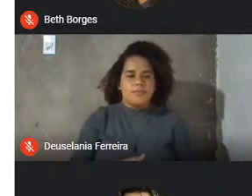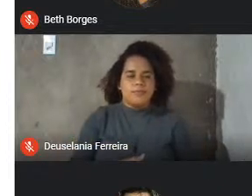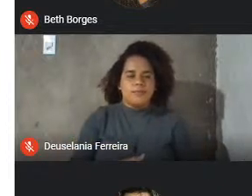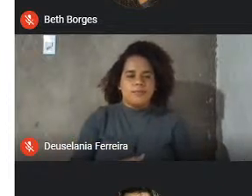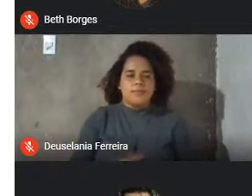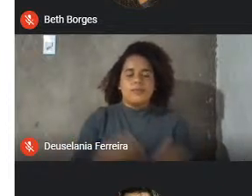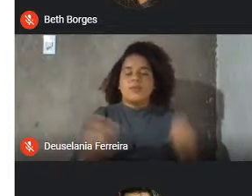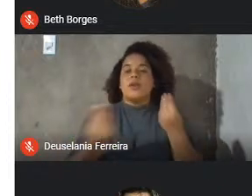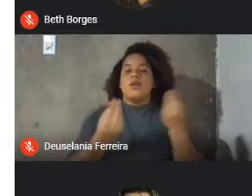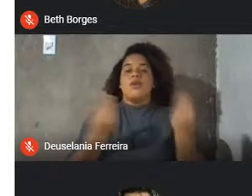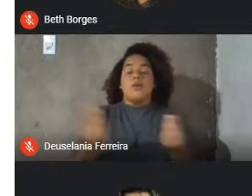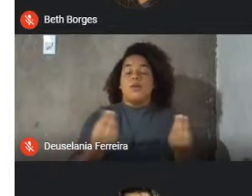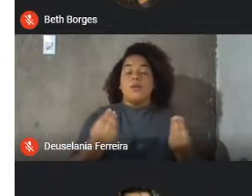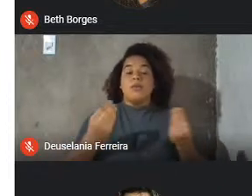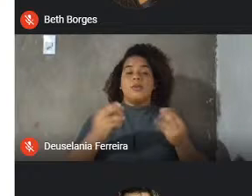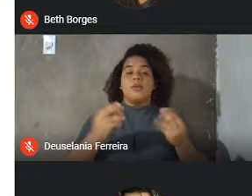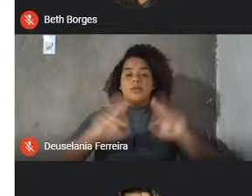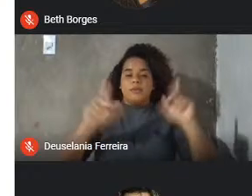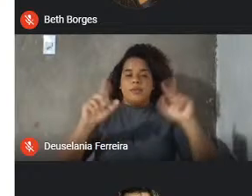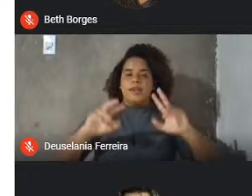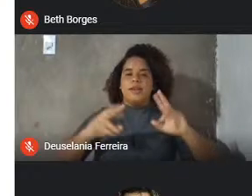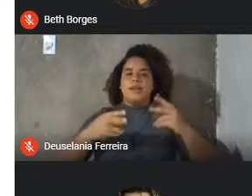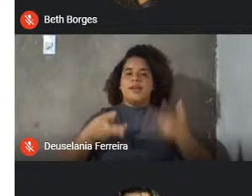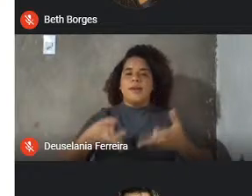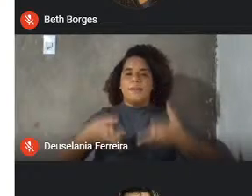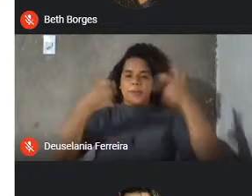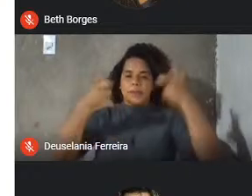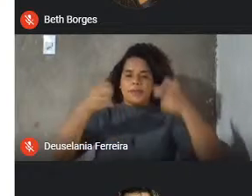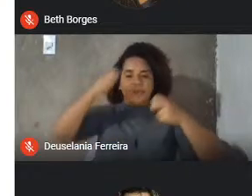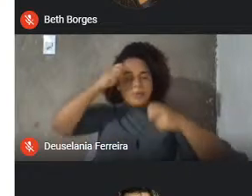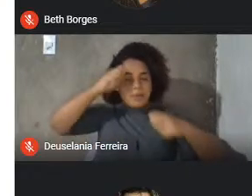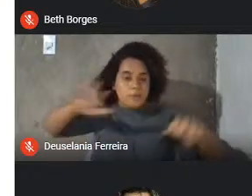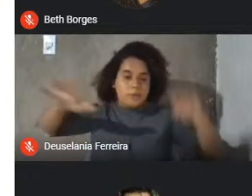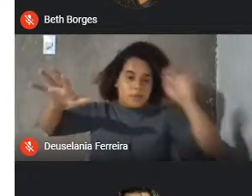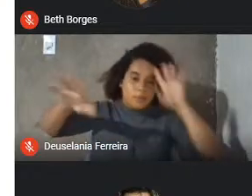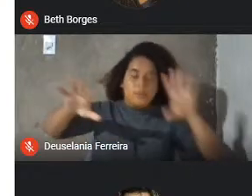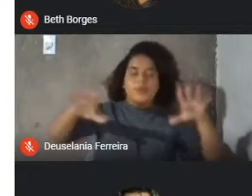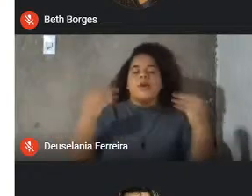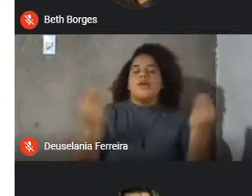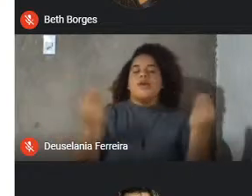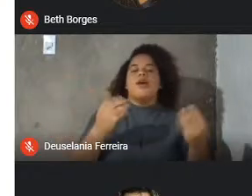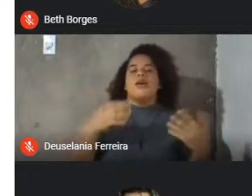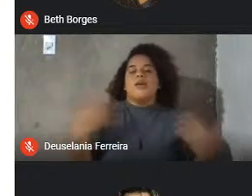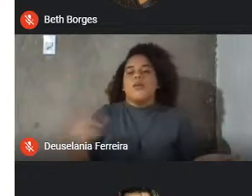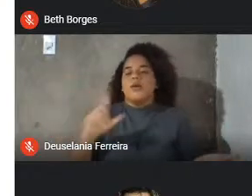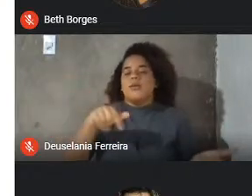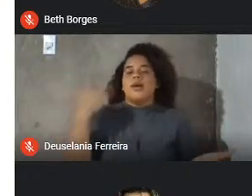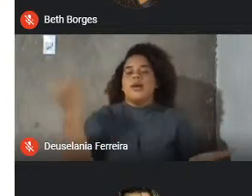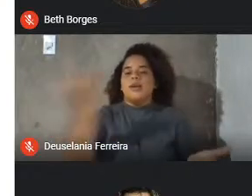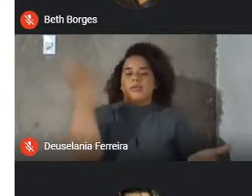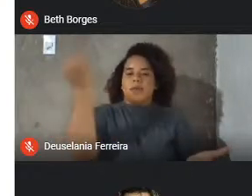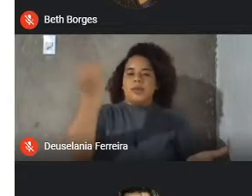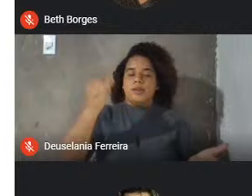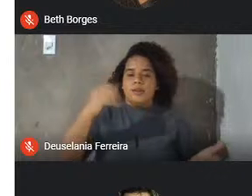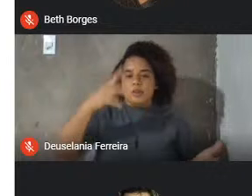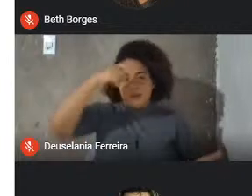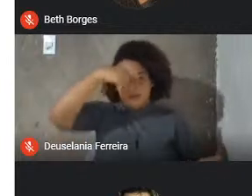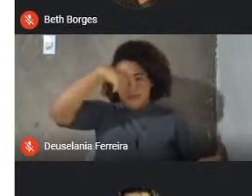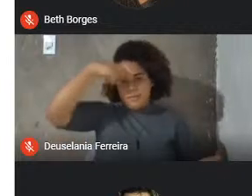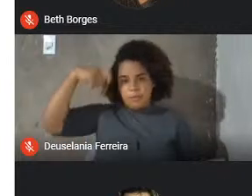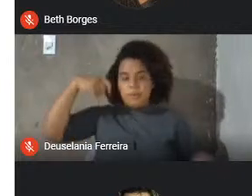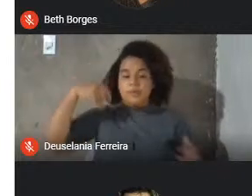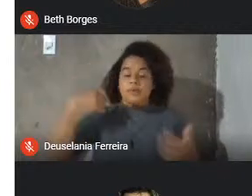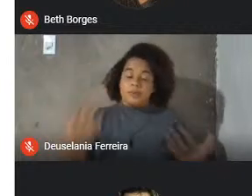Como diferenciar percepção e imaginação e qual a sua importância para a hipnose? Pode passar, tá, Rafael? Primeiro, para responder